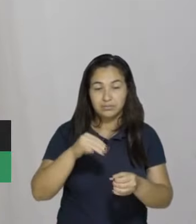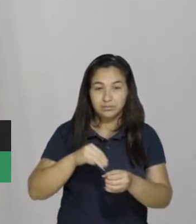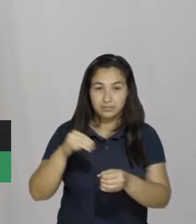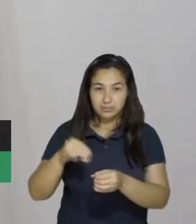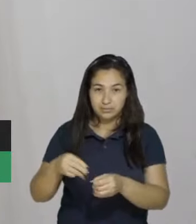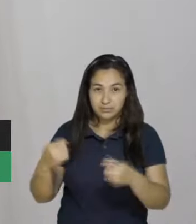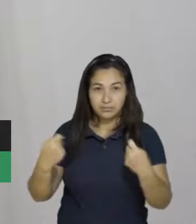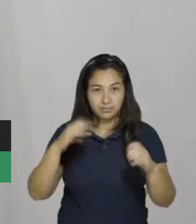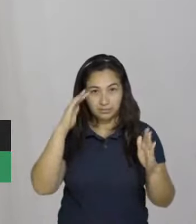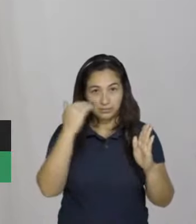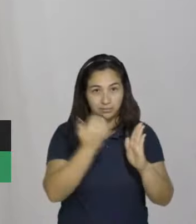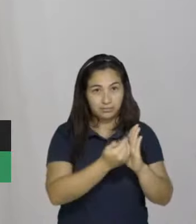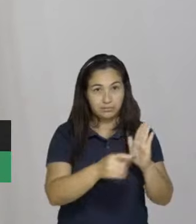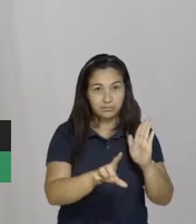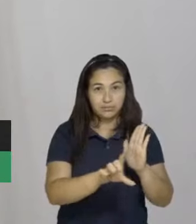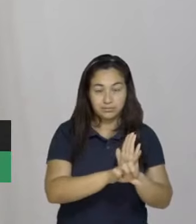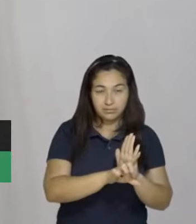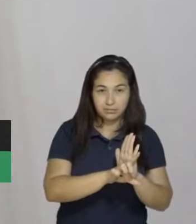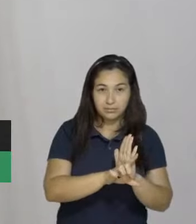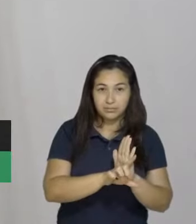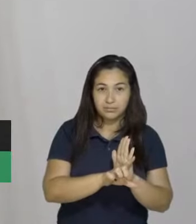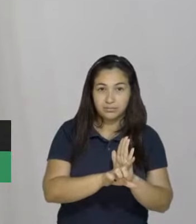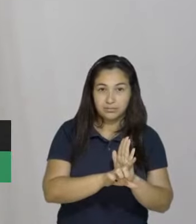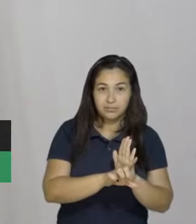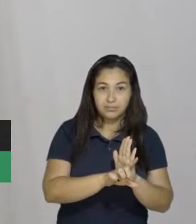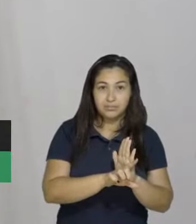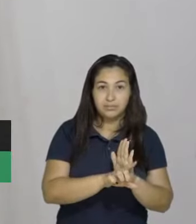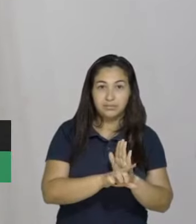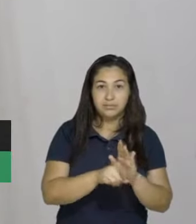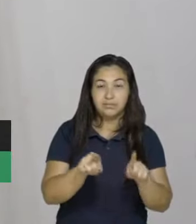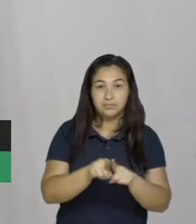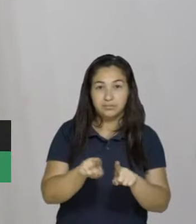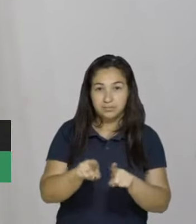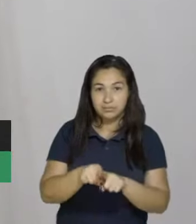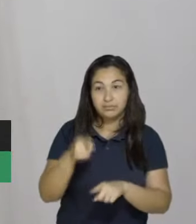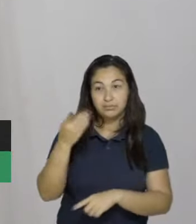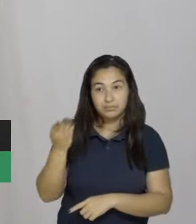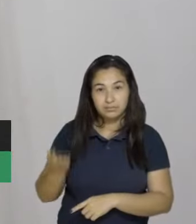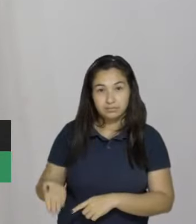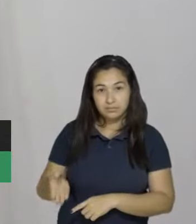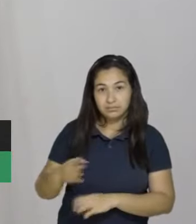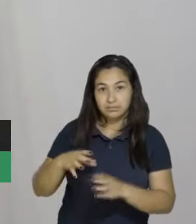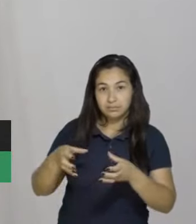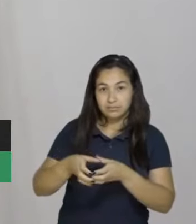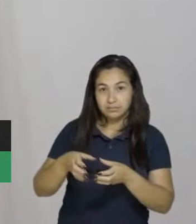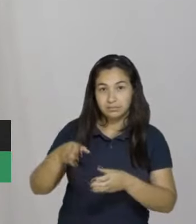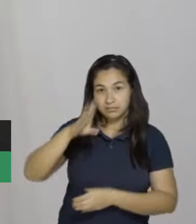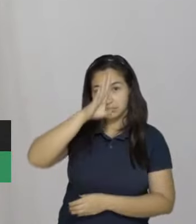dessa lei e à expedição de atestado pelo Corpo de Bombeiros Militar do Estado de Santa Catarina.